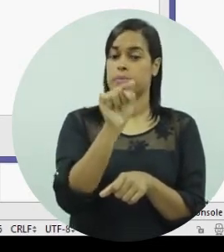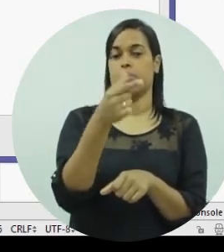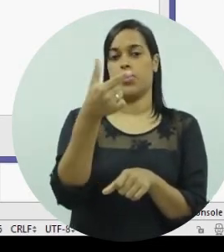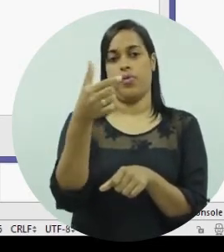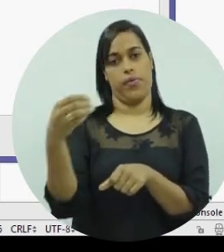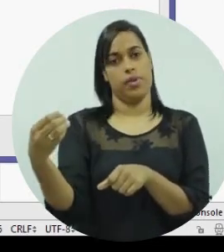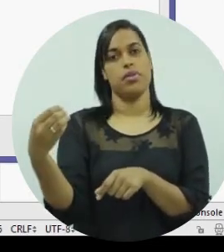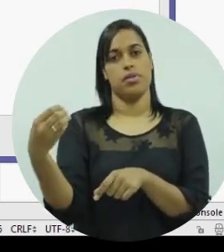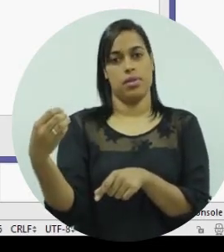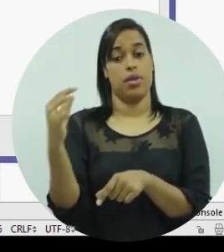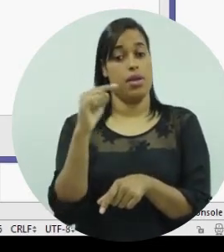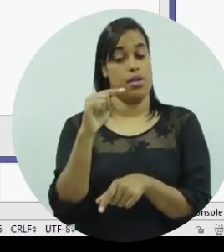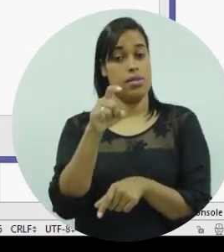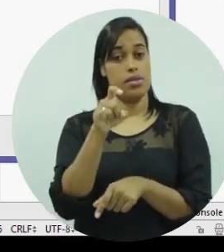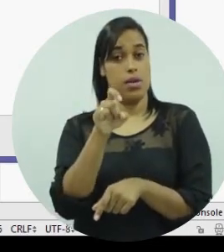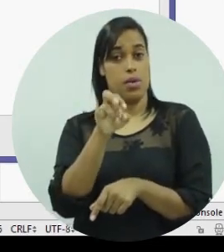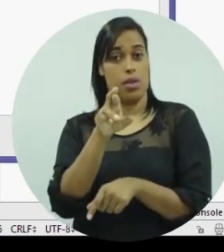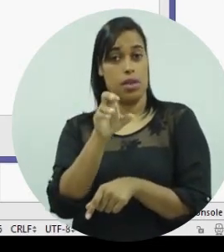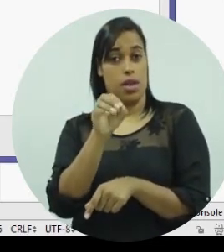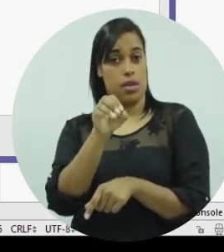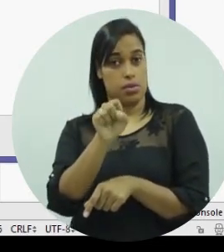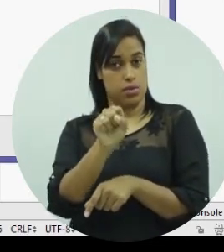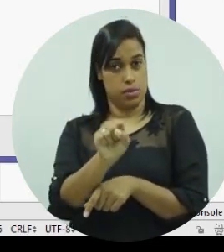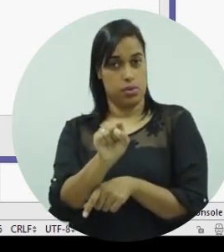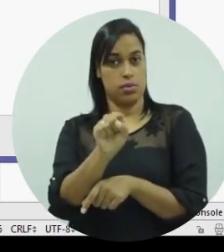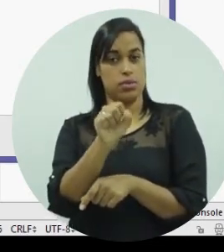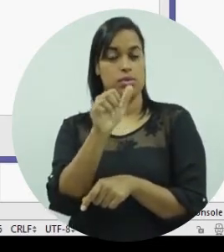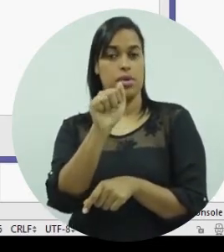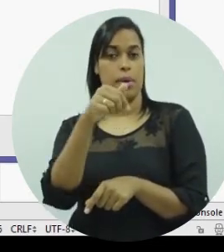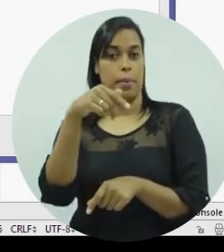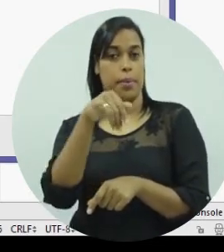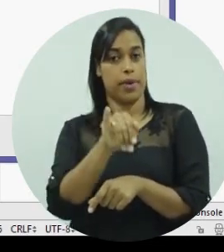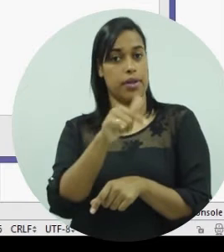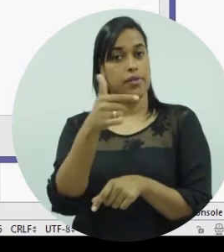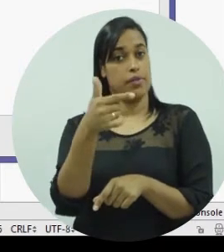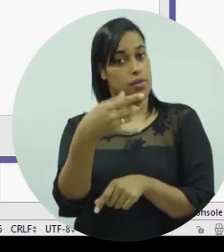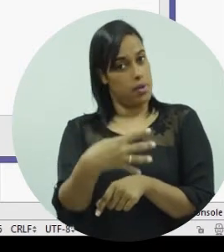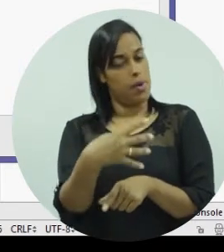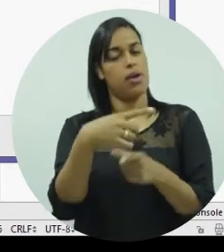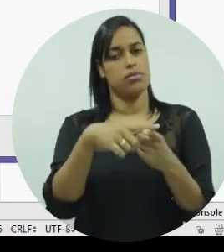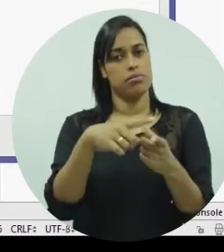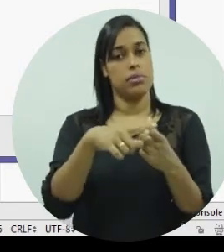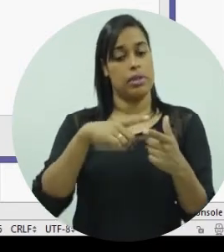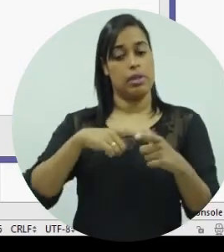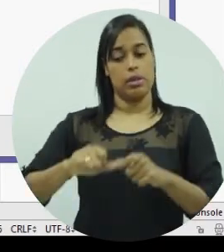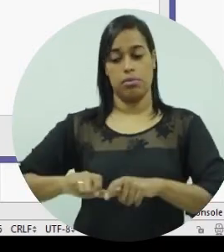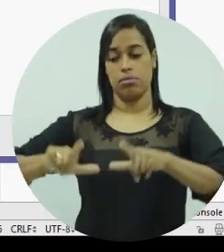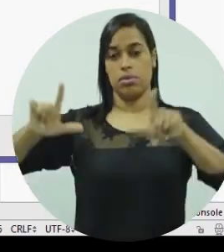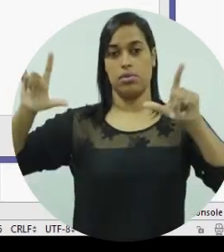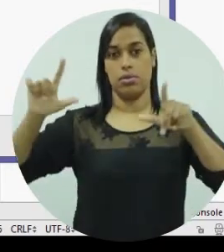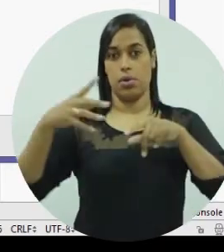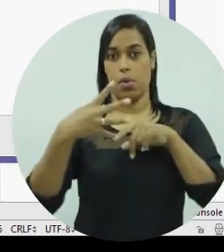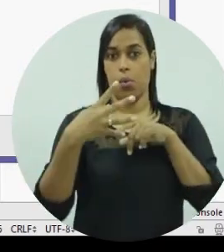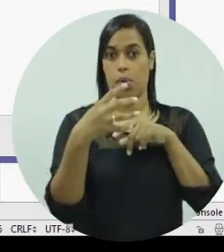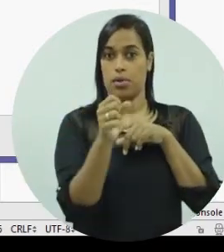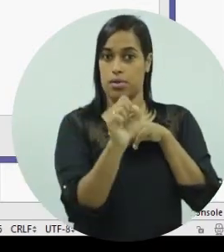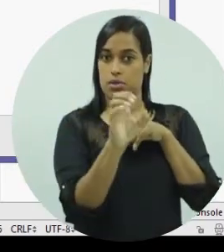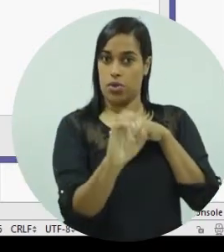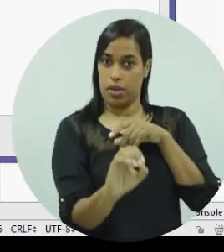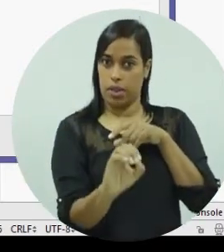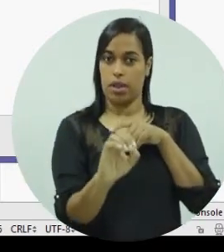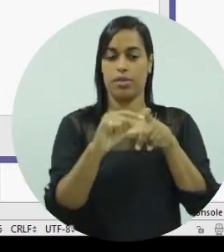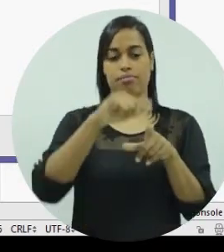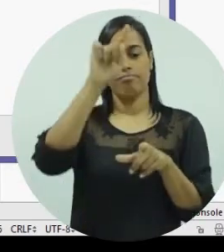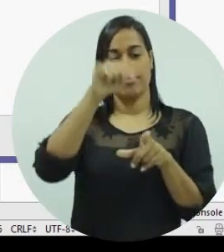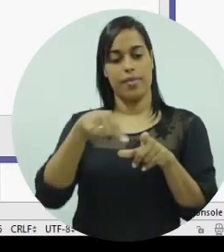esse outro é um Nexus One com a API 24 também, só que ele tem um tamanho de tela 480 por